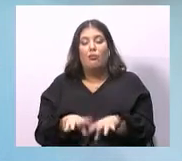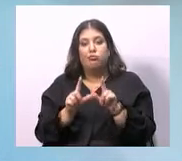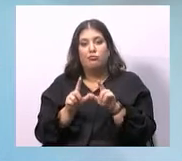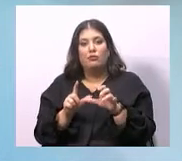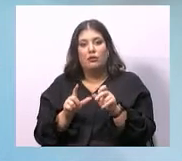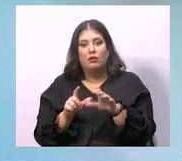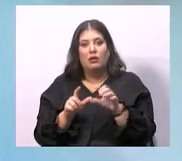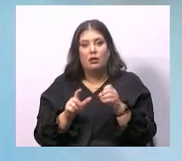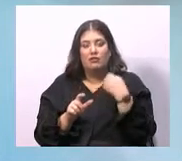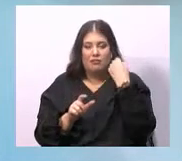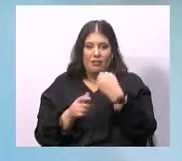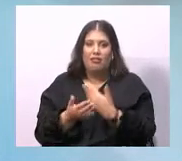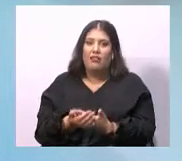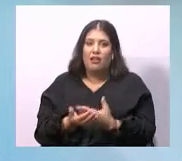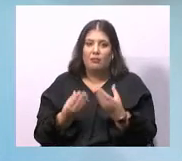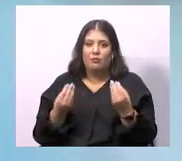que é bastante doloroso.